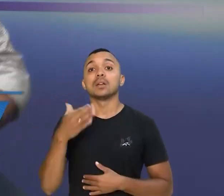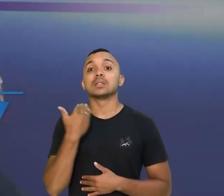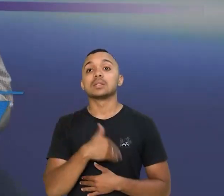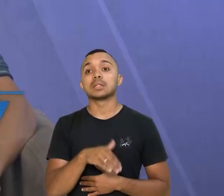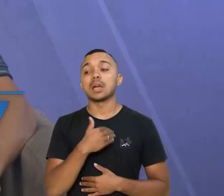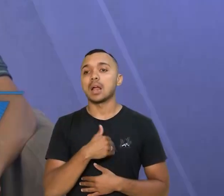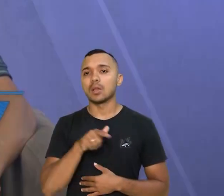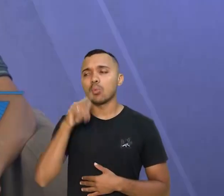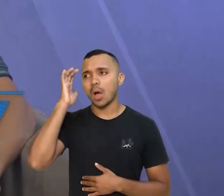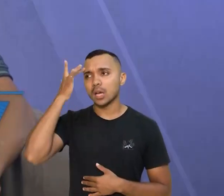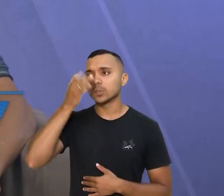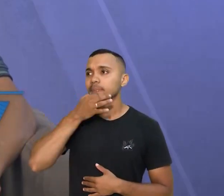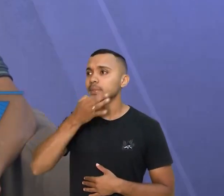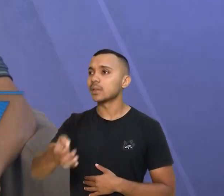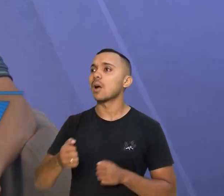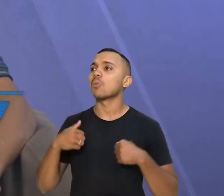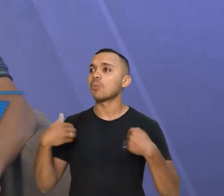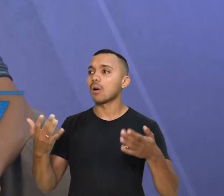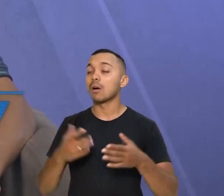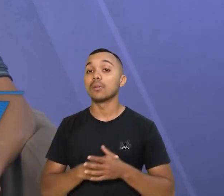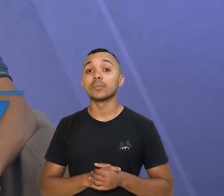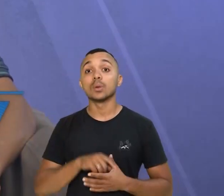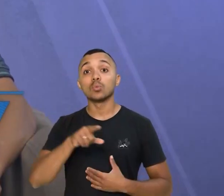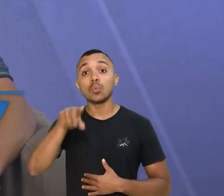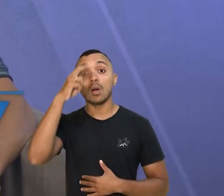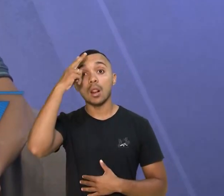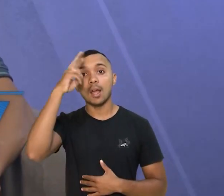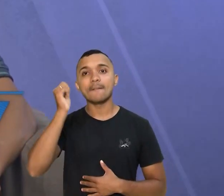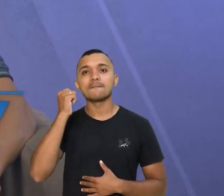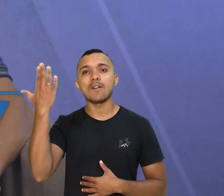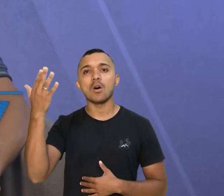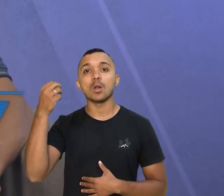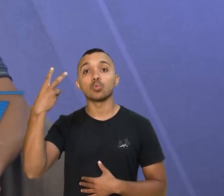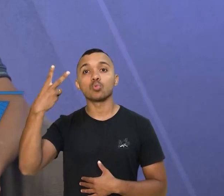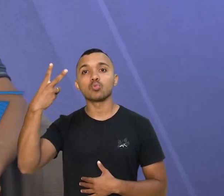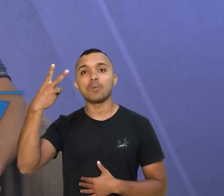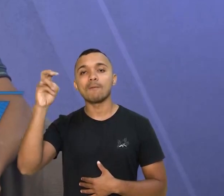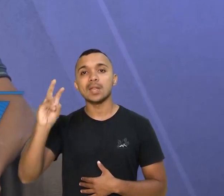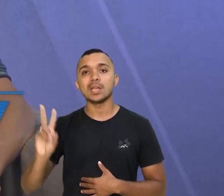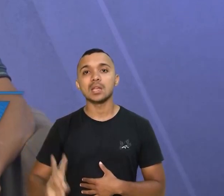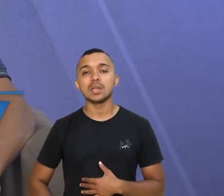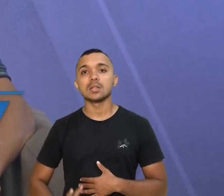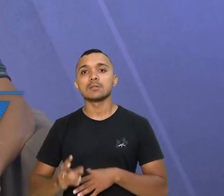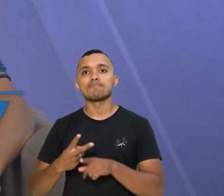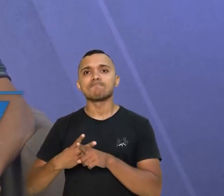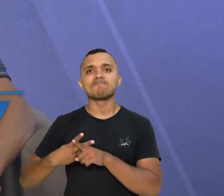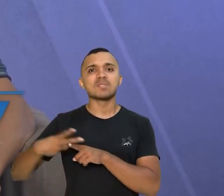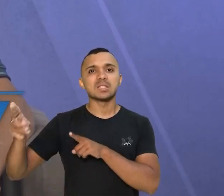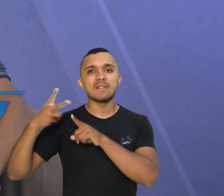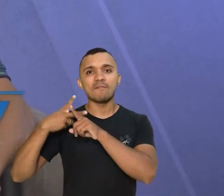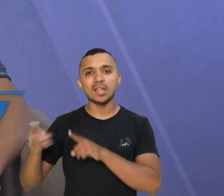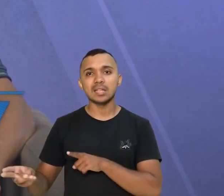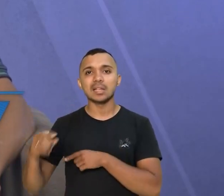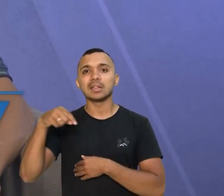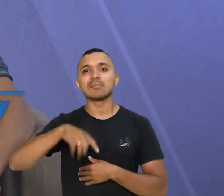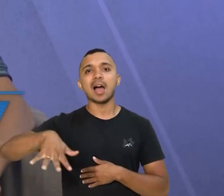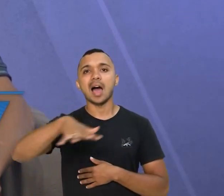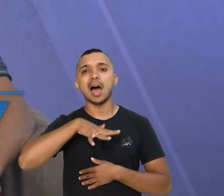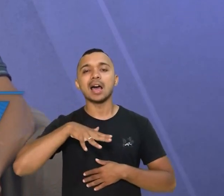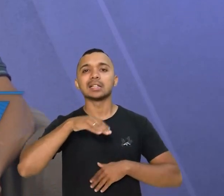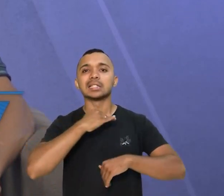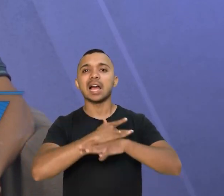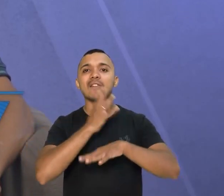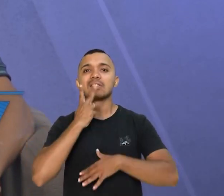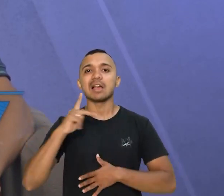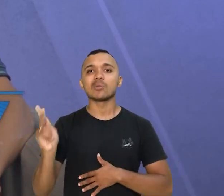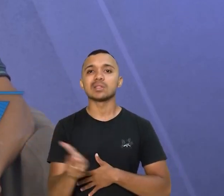torcedor? Se lembra que quando ele ganhou as duas horas e depois perdeu aqui para o Novo Horizontino, né? Quando ele perdeu